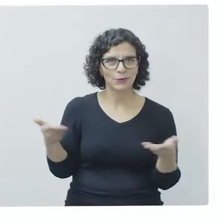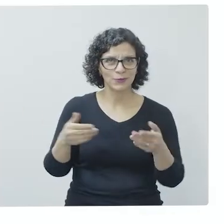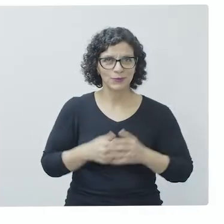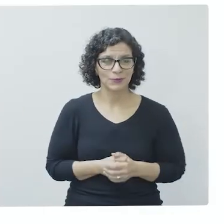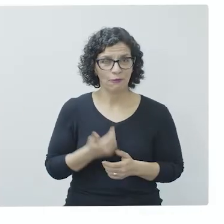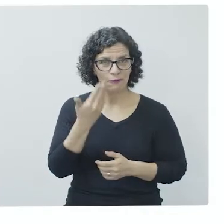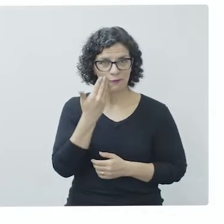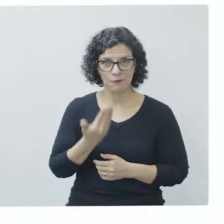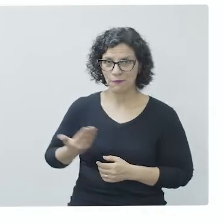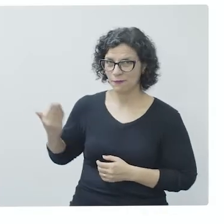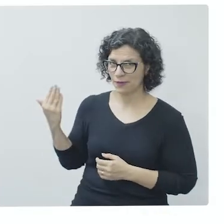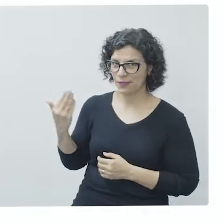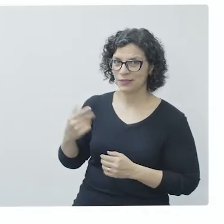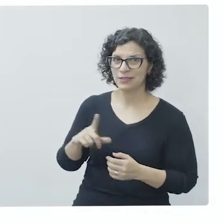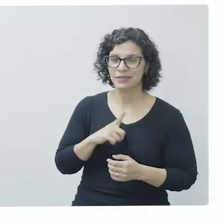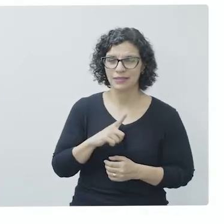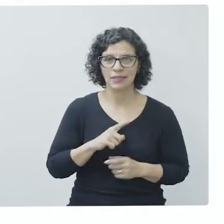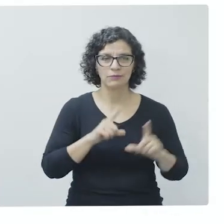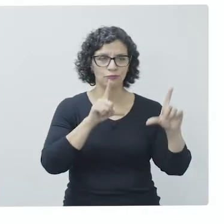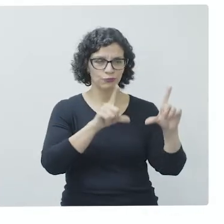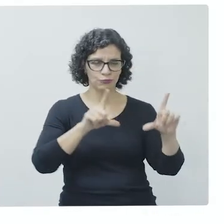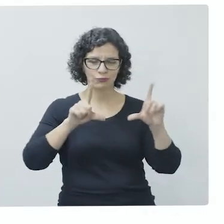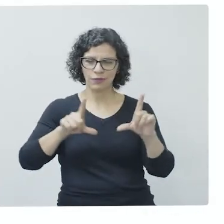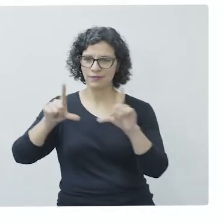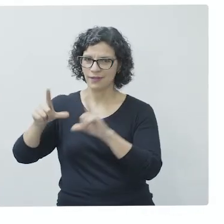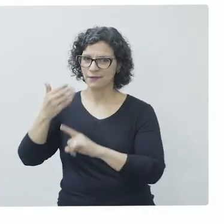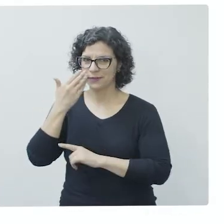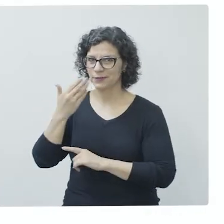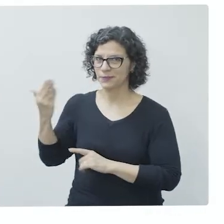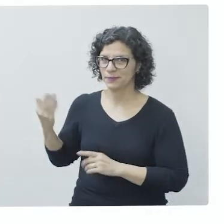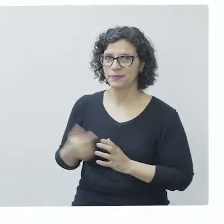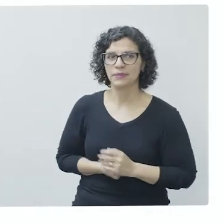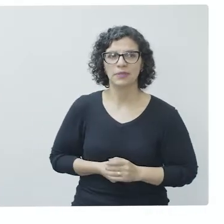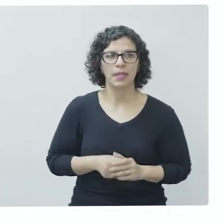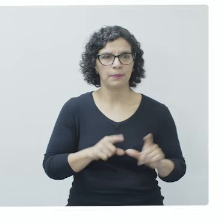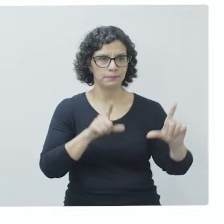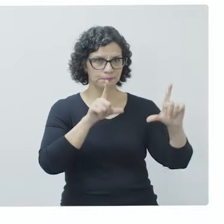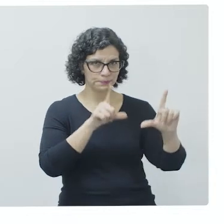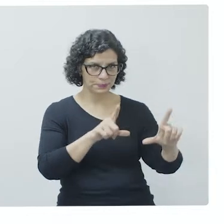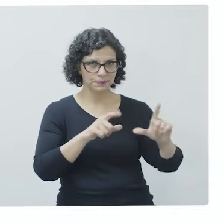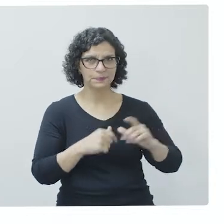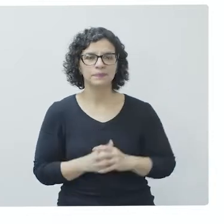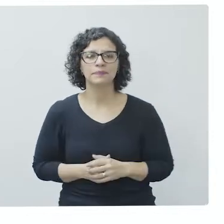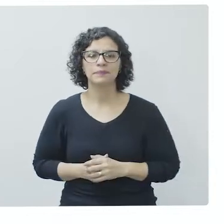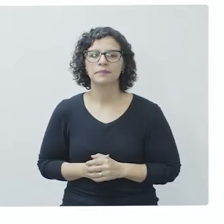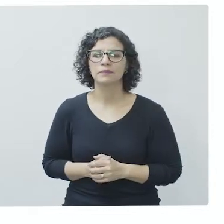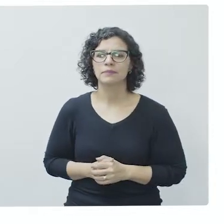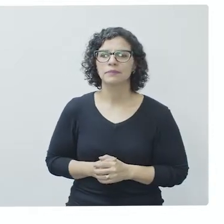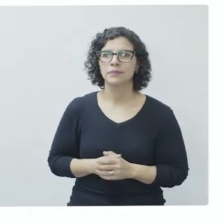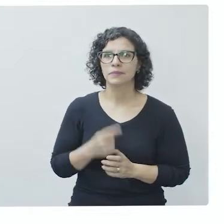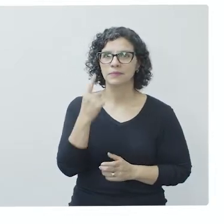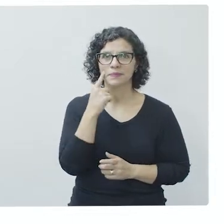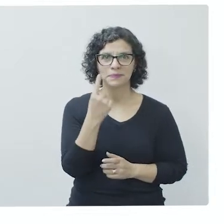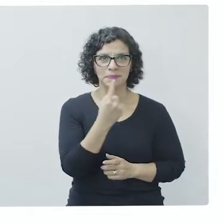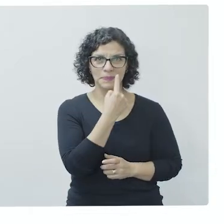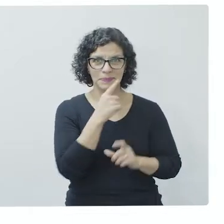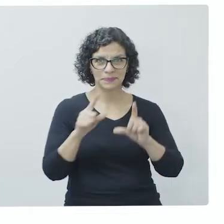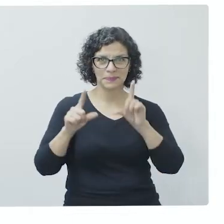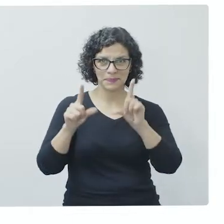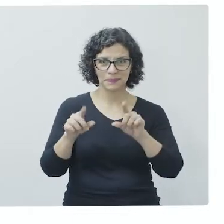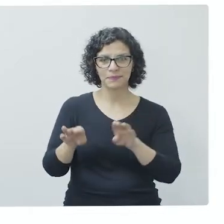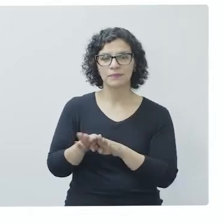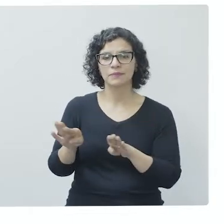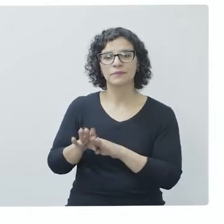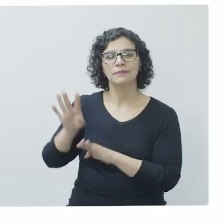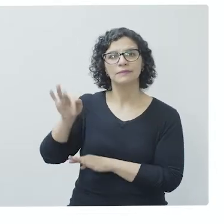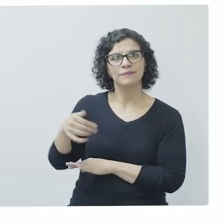hoje. Para isso, eu trouxe para vocês três imagens. Olha só, tenho essa primeira imagem, depois esta outra